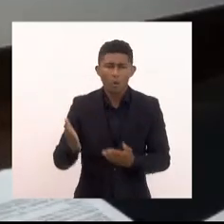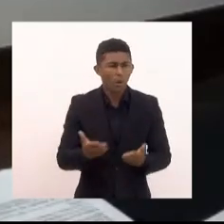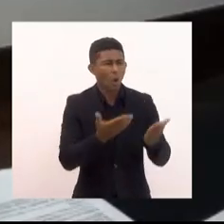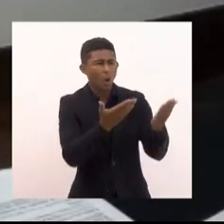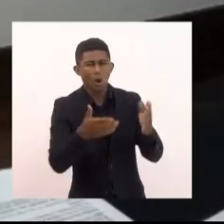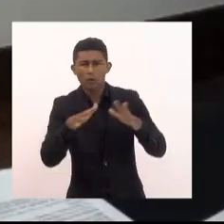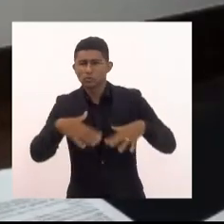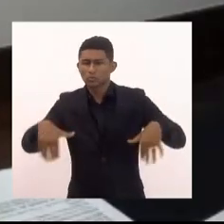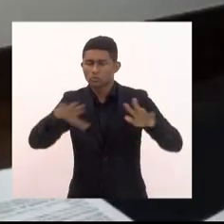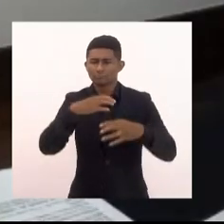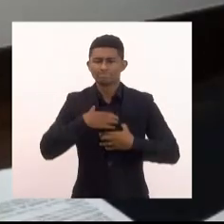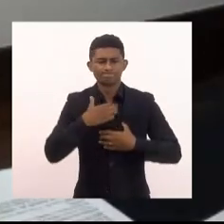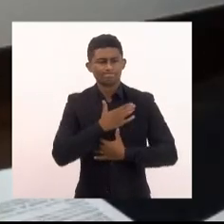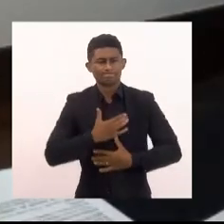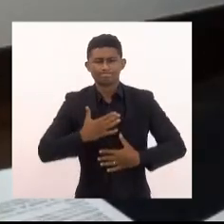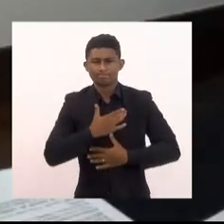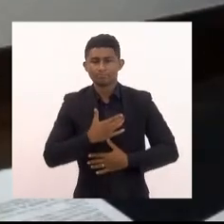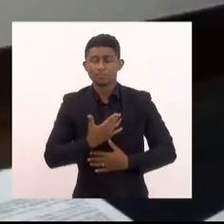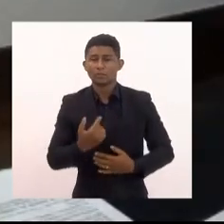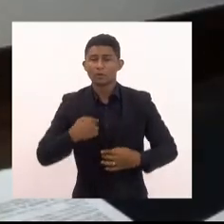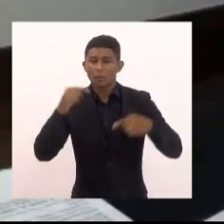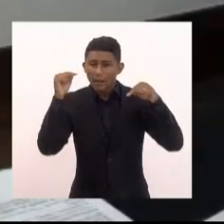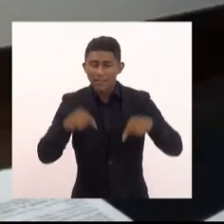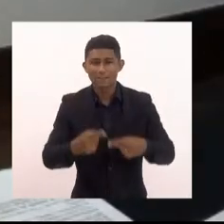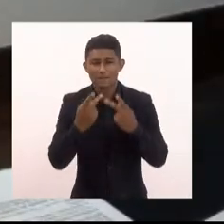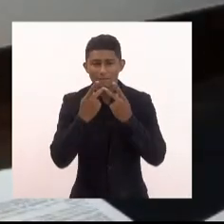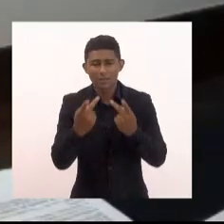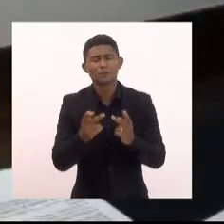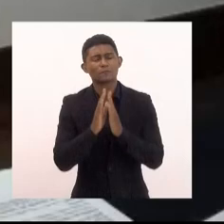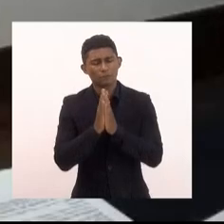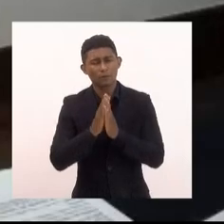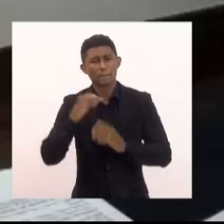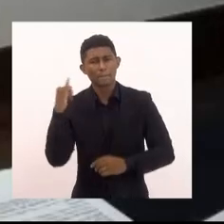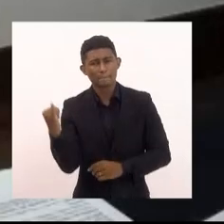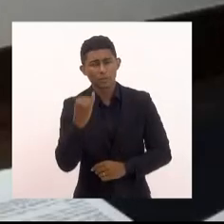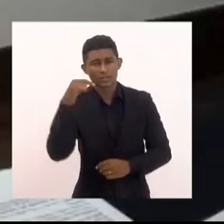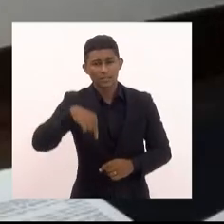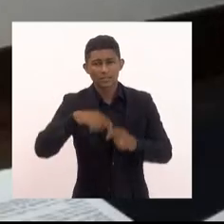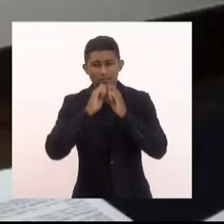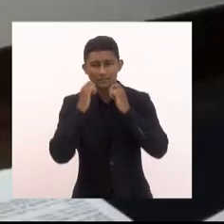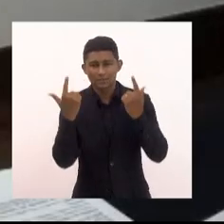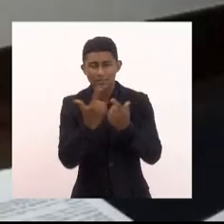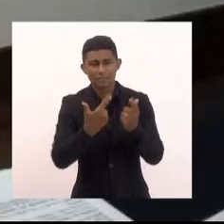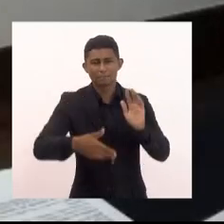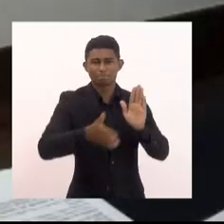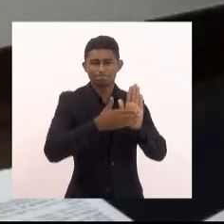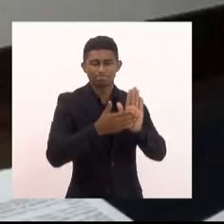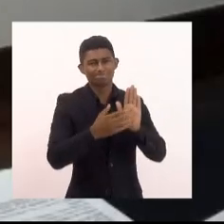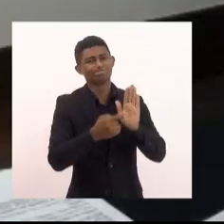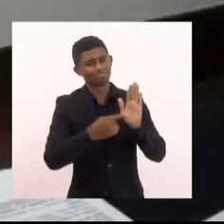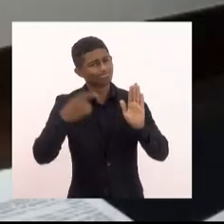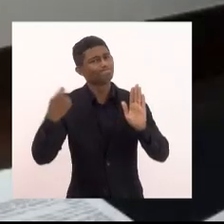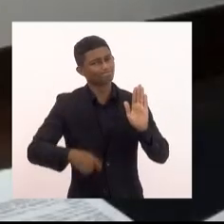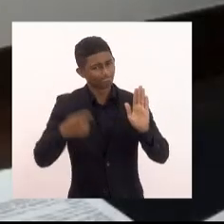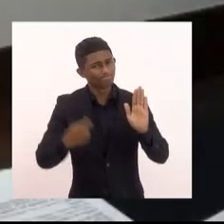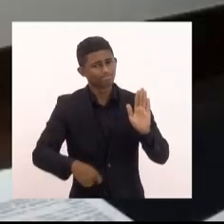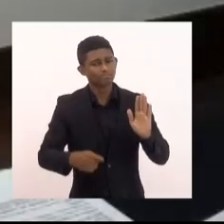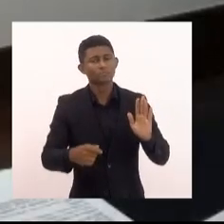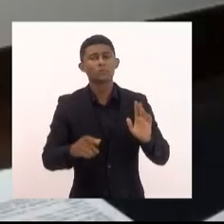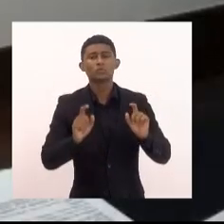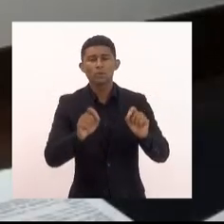fazer essa discussão apelando para isso, e é muito importante que nas pautas da Assembleia Legislativa, cada vez mais, estejam